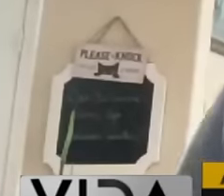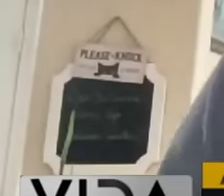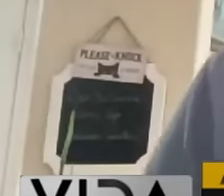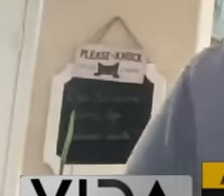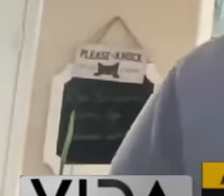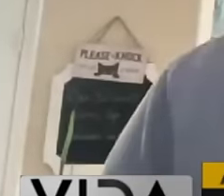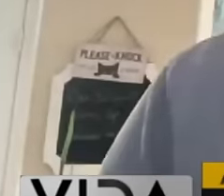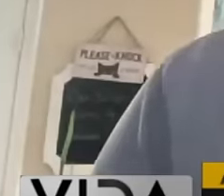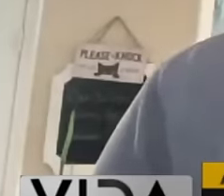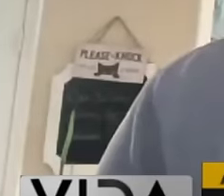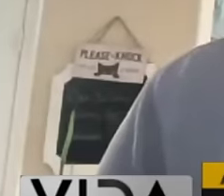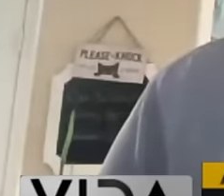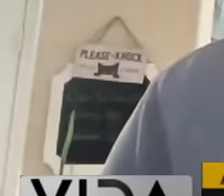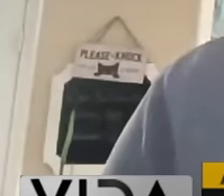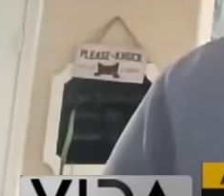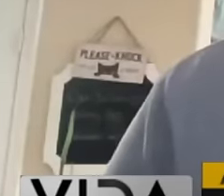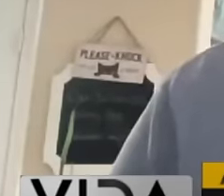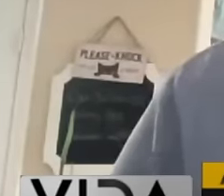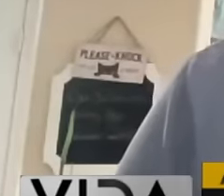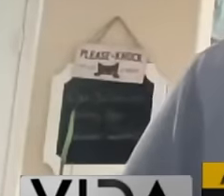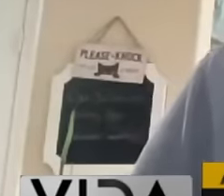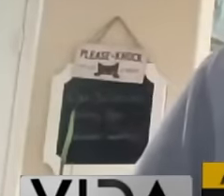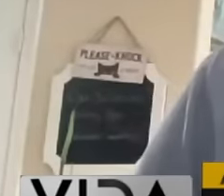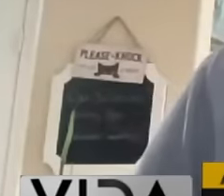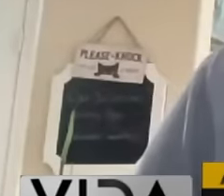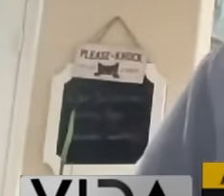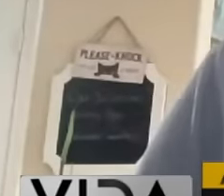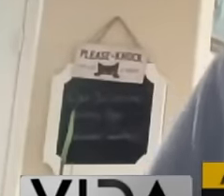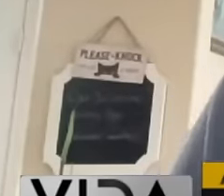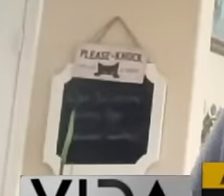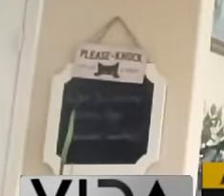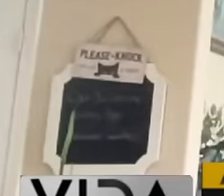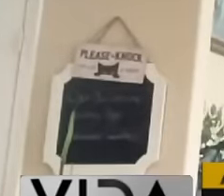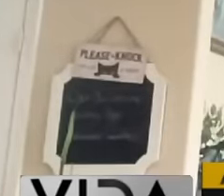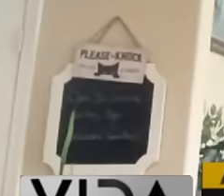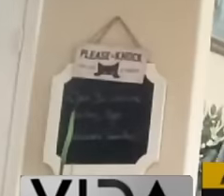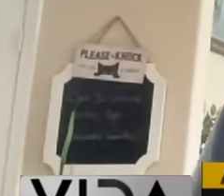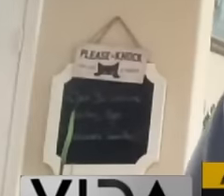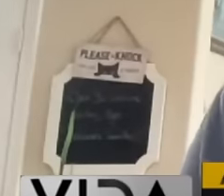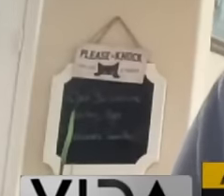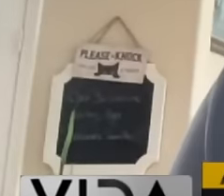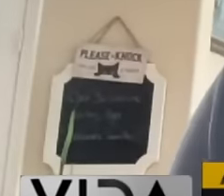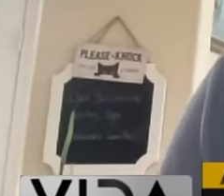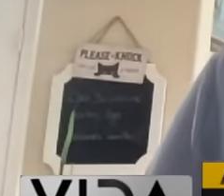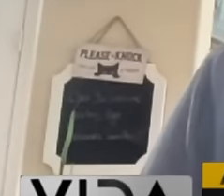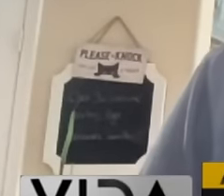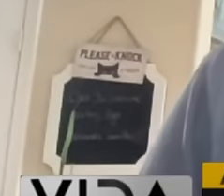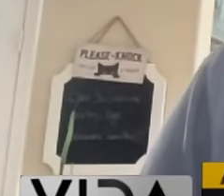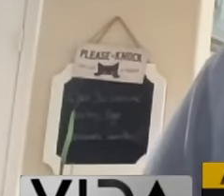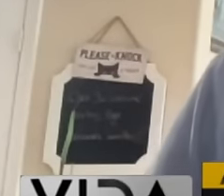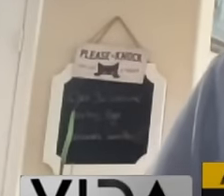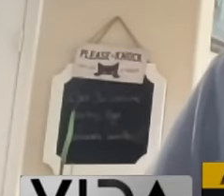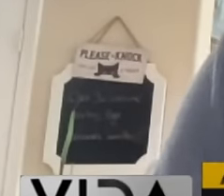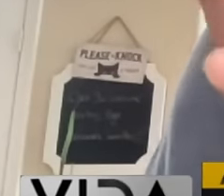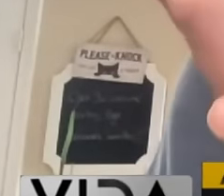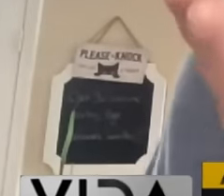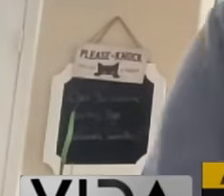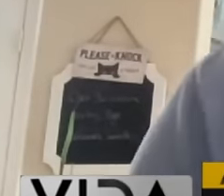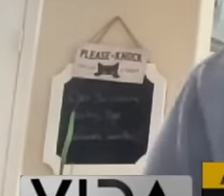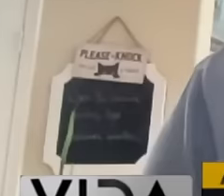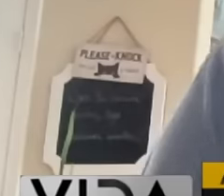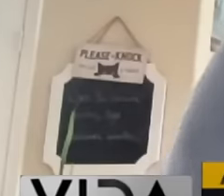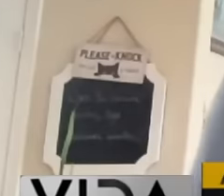Pergunta se você acha que o Biden já está doente mental ou se o Biden é corrupto? Perguntaram isso? Não. Por